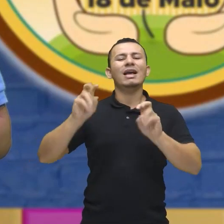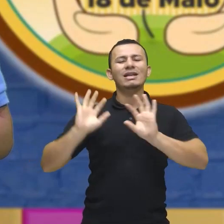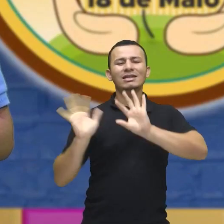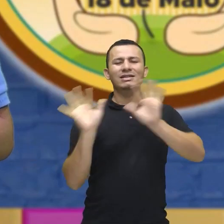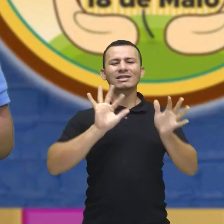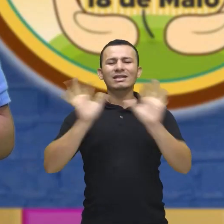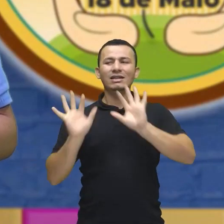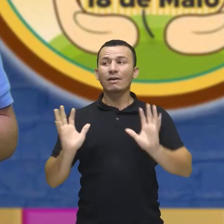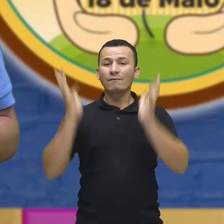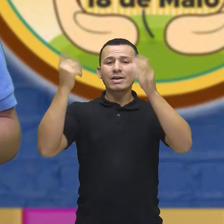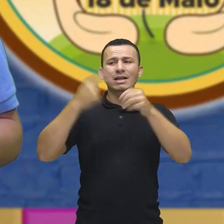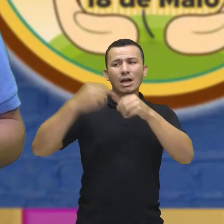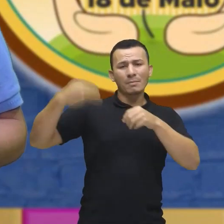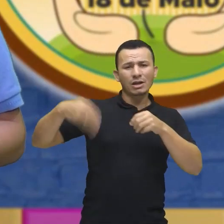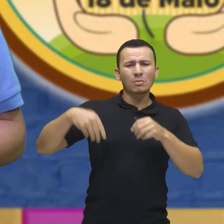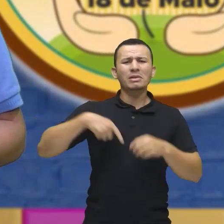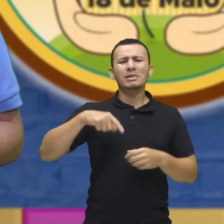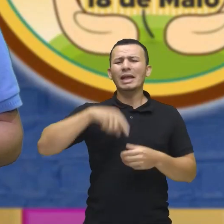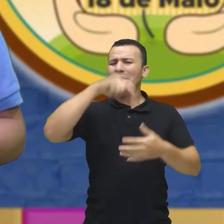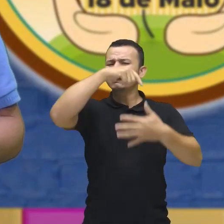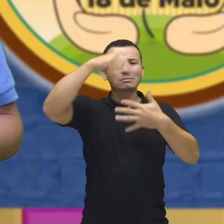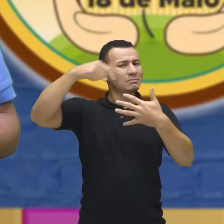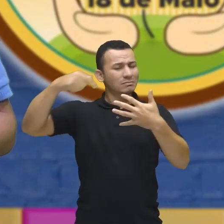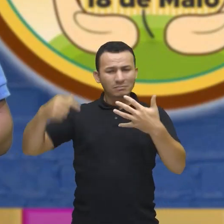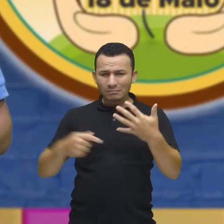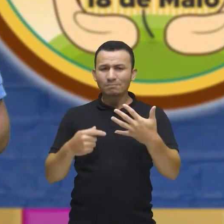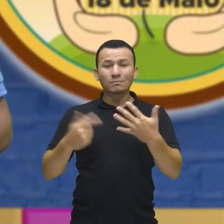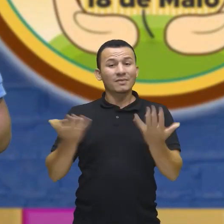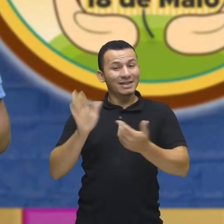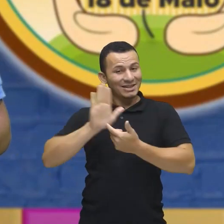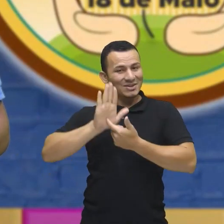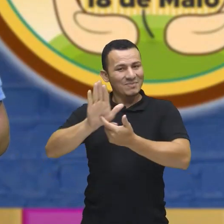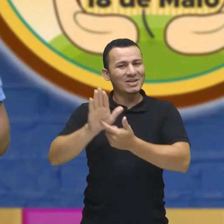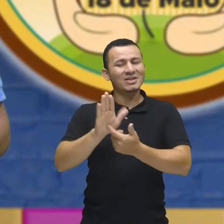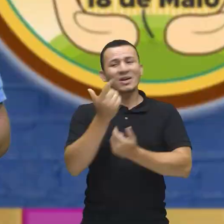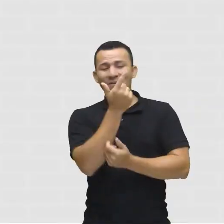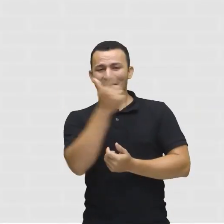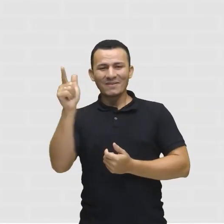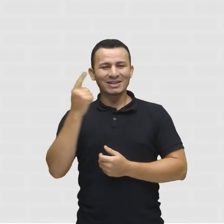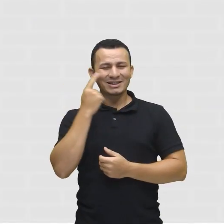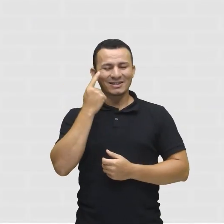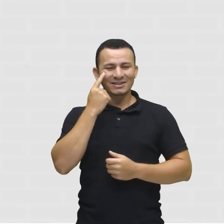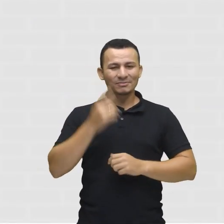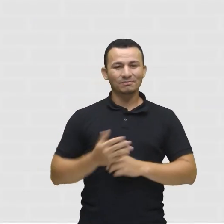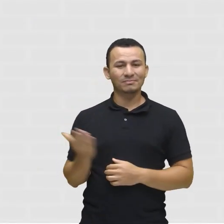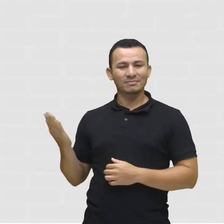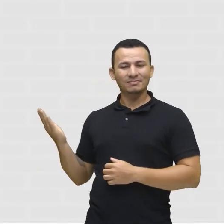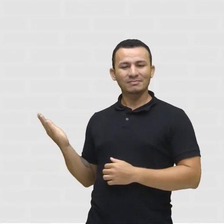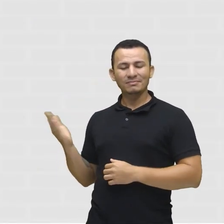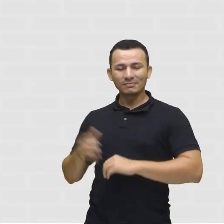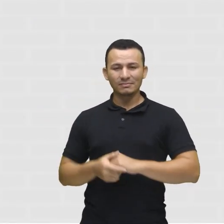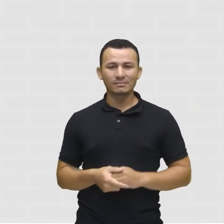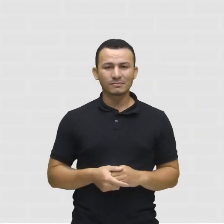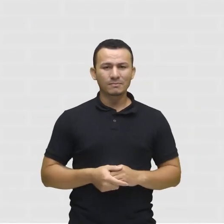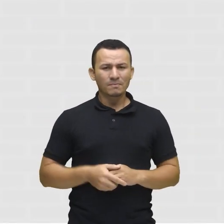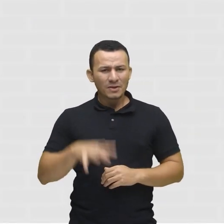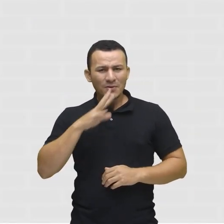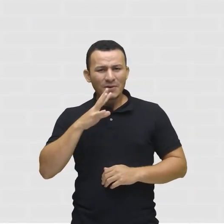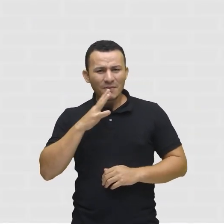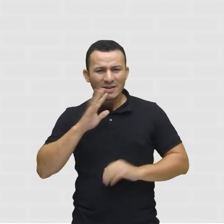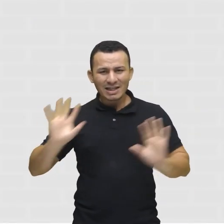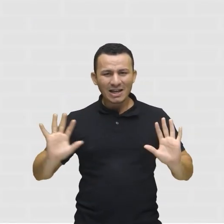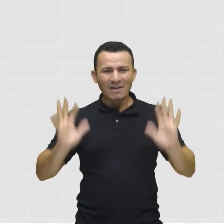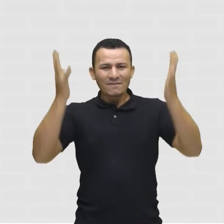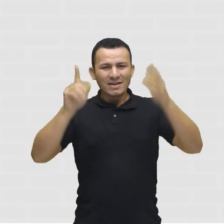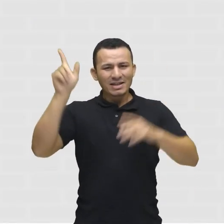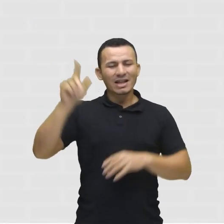da ciranda, tem outras manifestações, como nós vamos ver agora na próxima imagem. Vamos ver? Então, aí a festa do Guaraná,